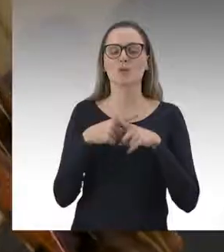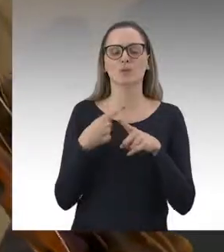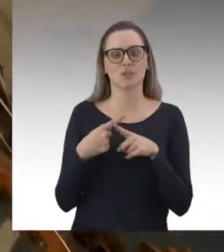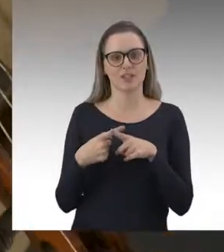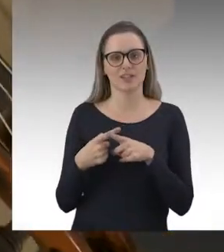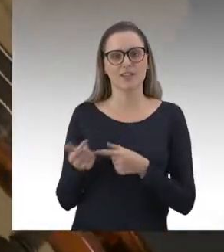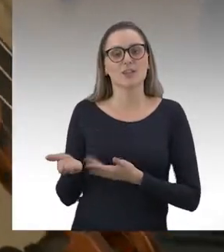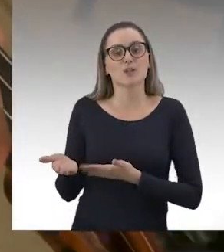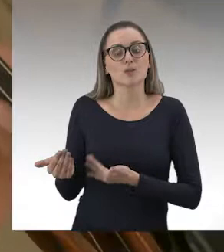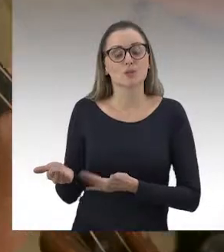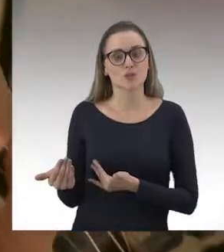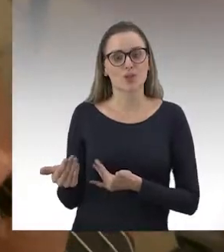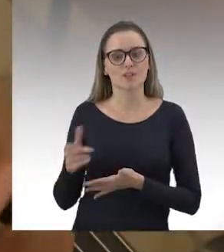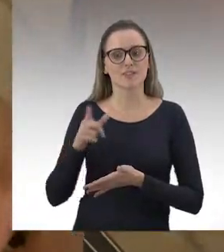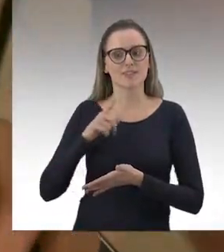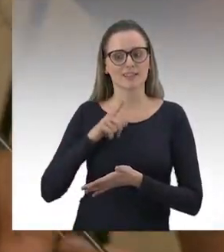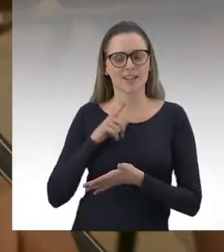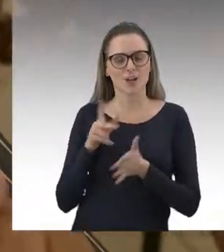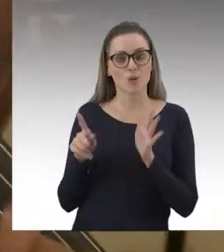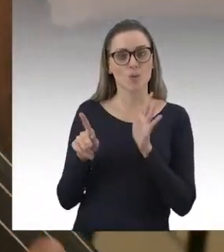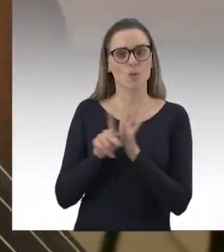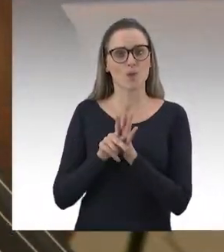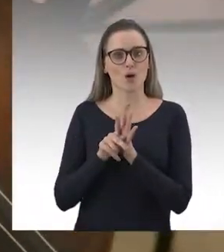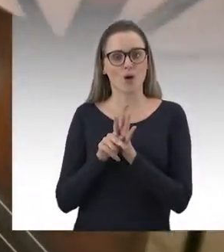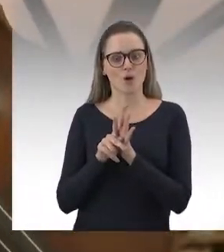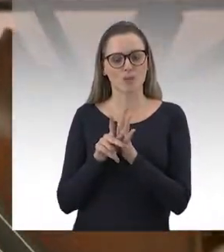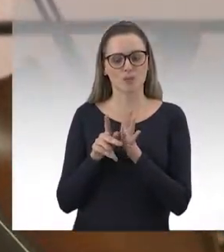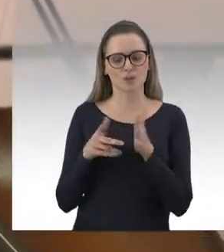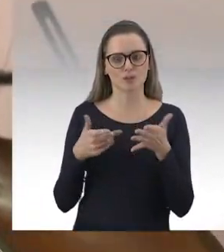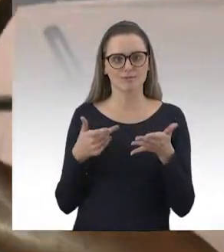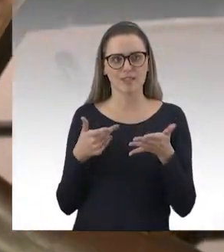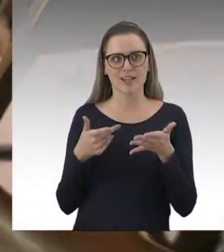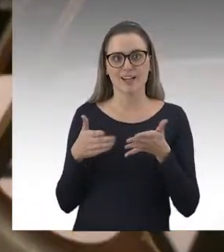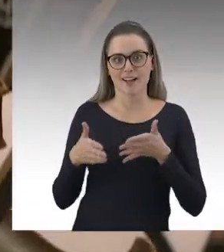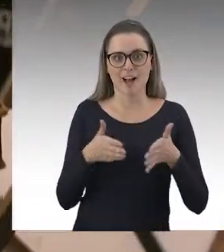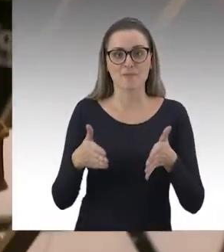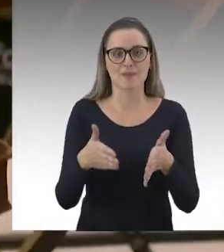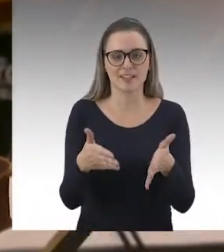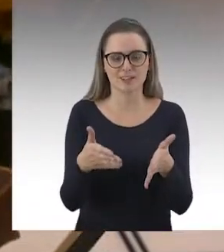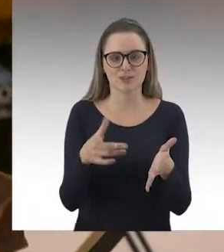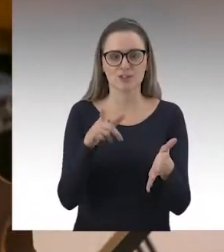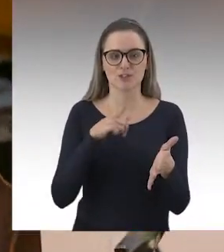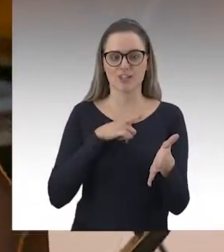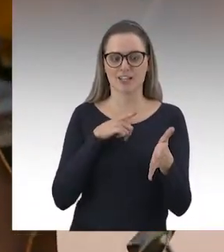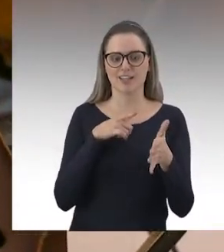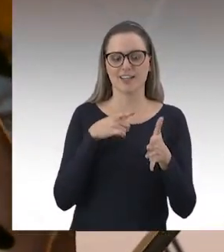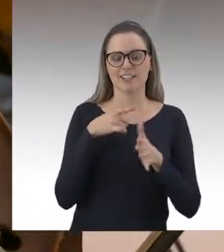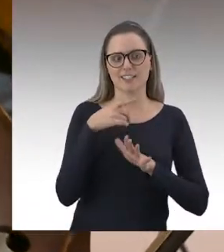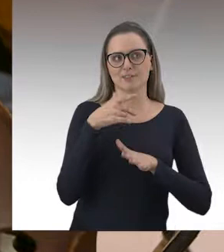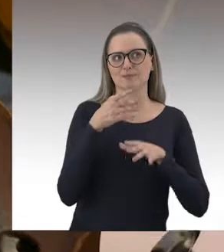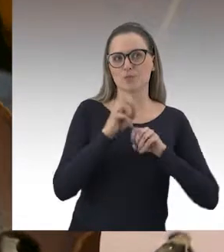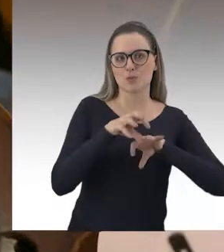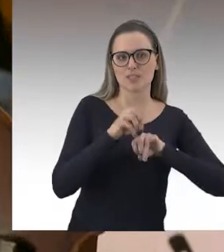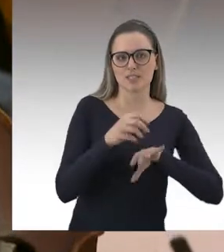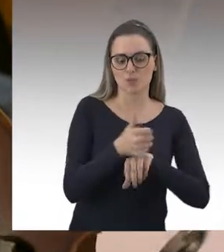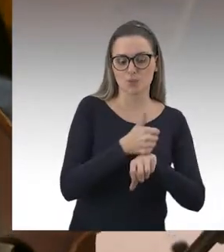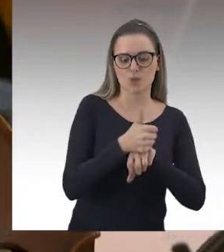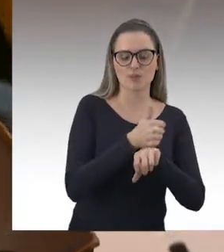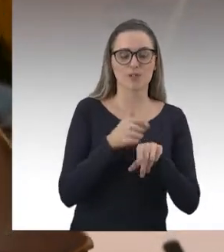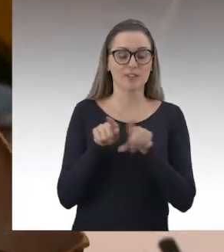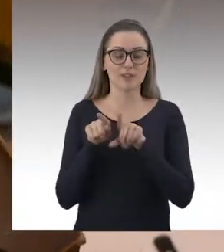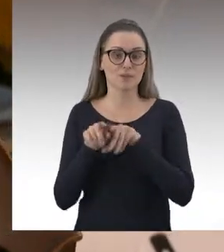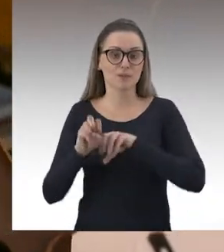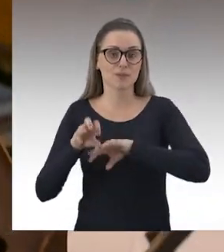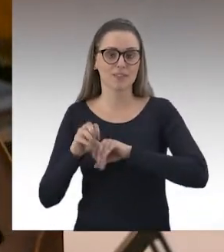jovem já traça o seu caminho, tanto na educação profissional como na educação